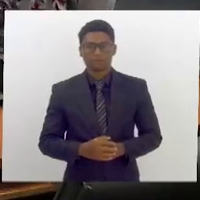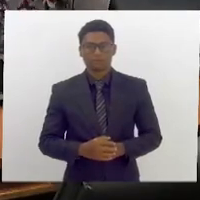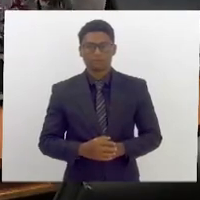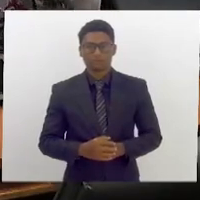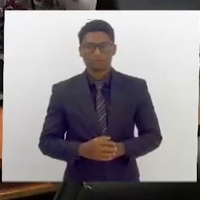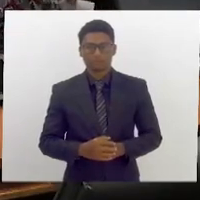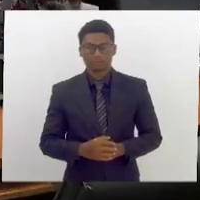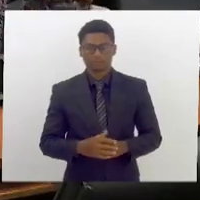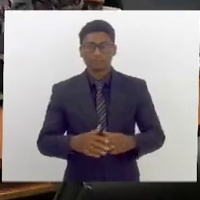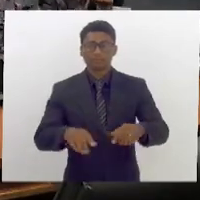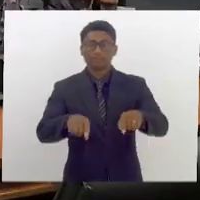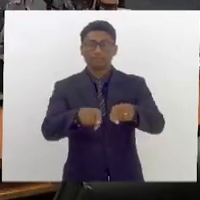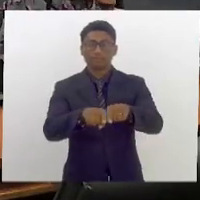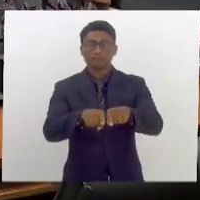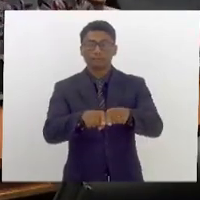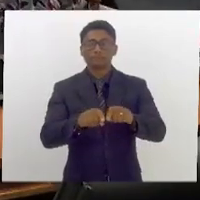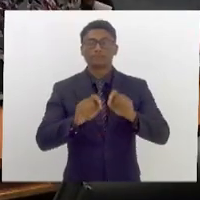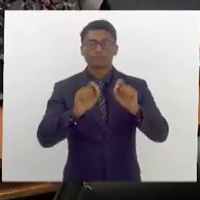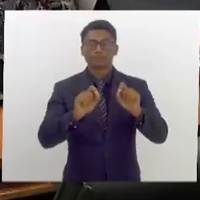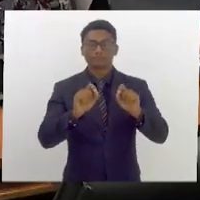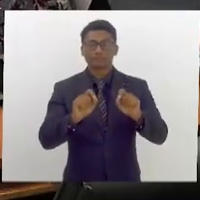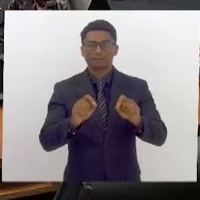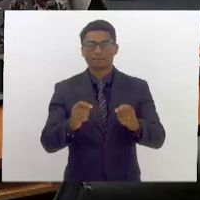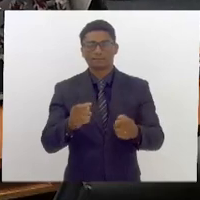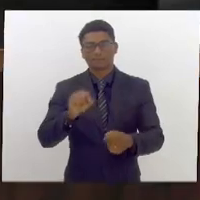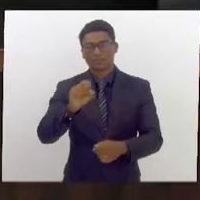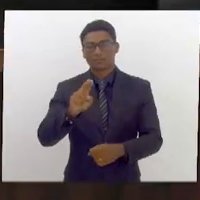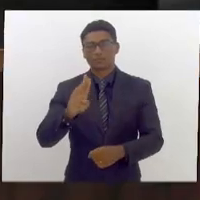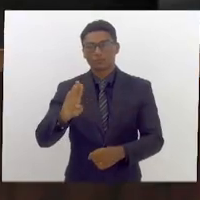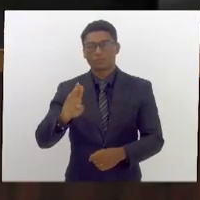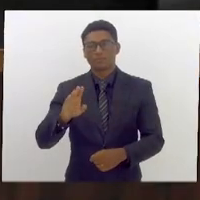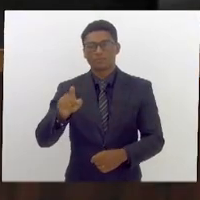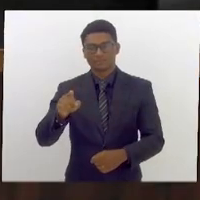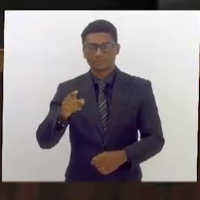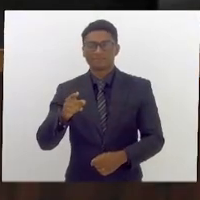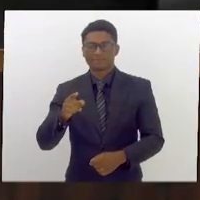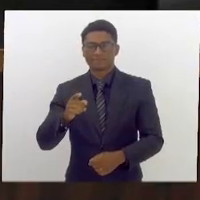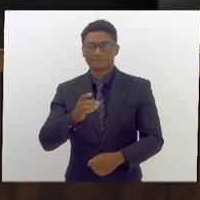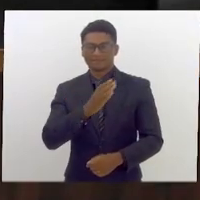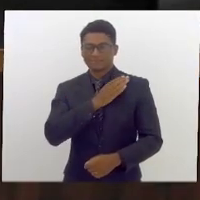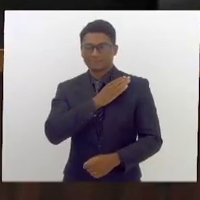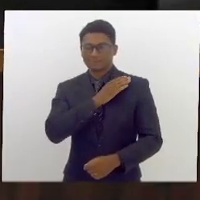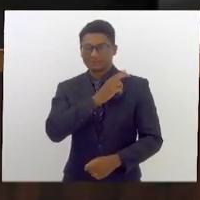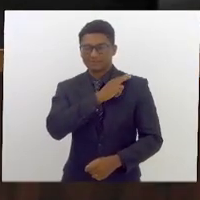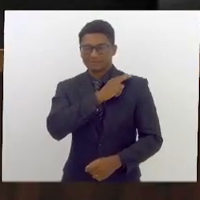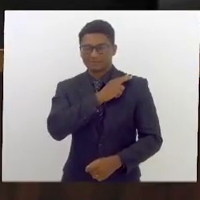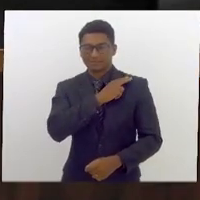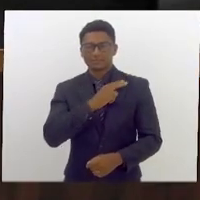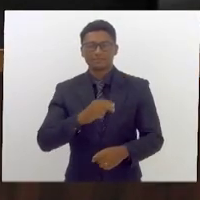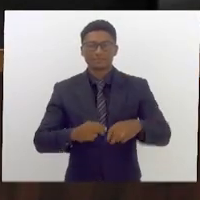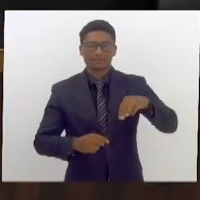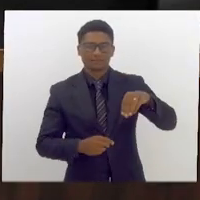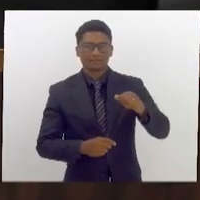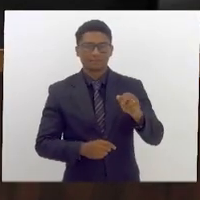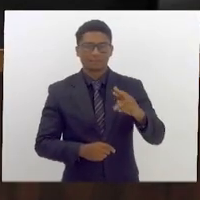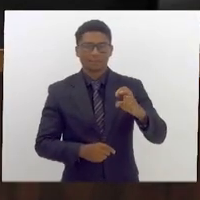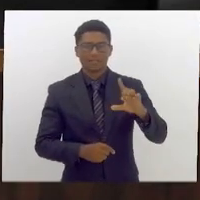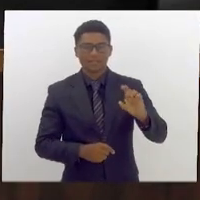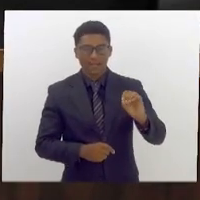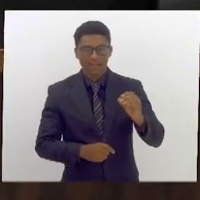Boa tarde também, deputado subtenente Bernardo, que eu acompanho online, a todos, Marcelo Cabeleireiro,